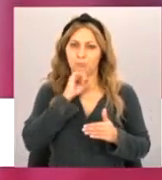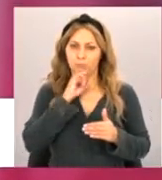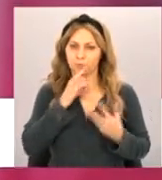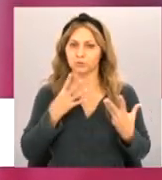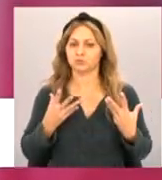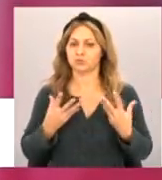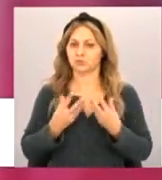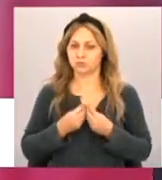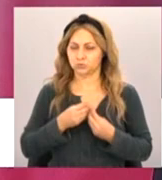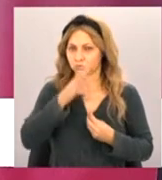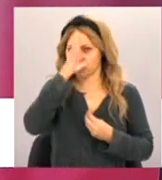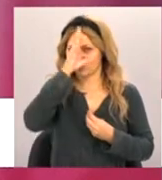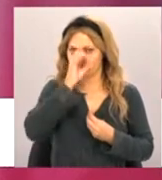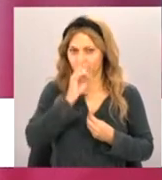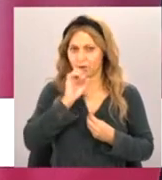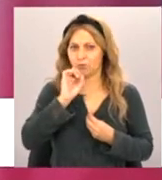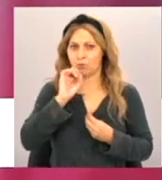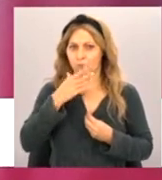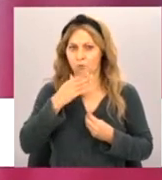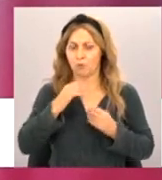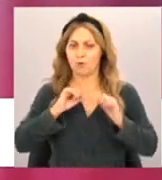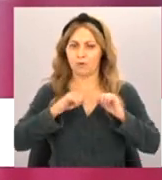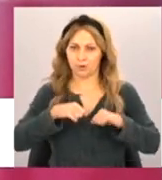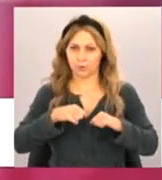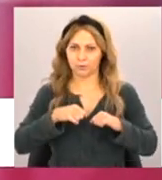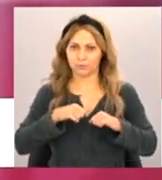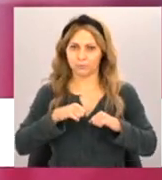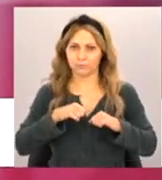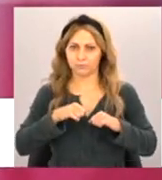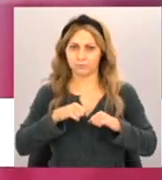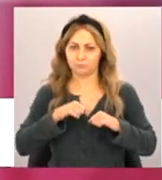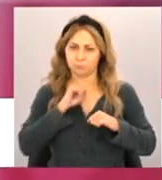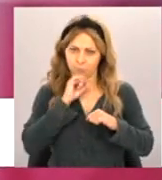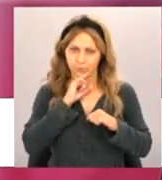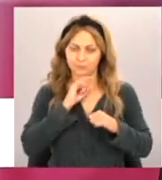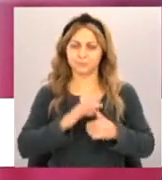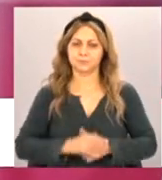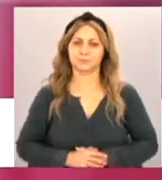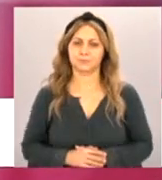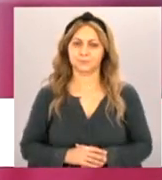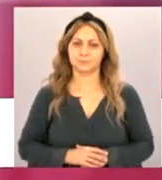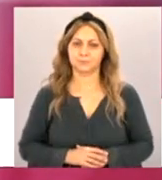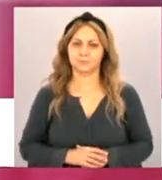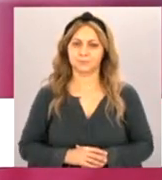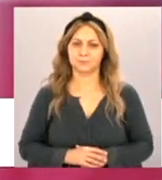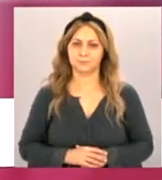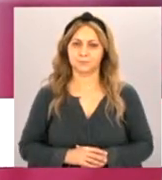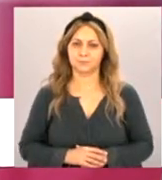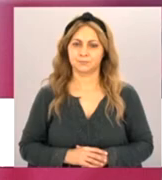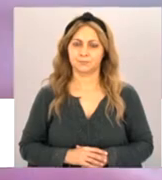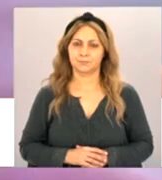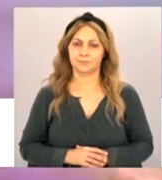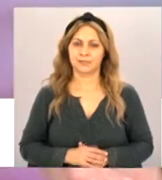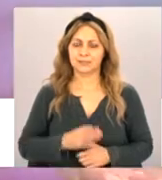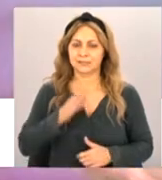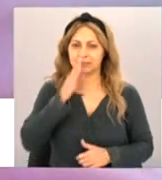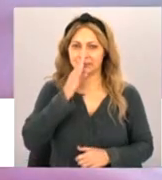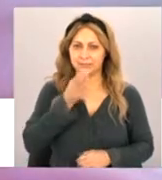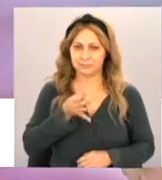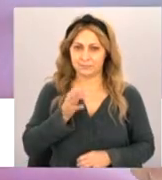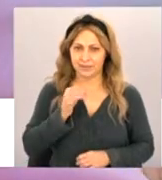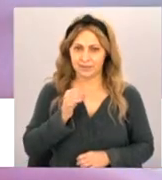no governo ou mesmo assinará acordo de governação caso viver muito